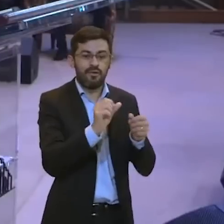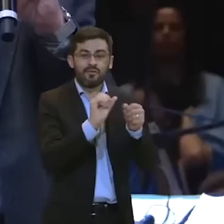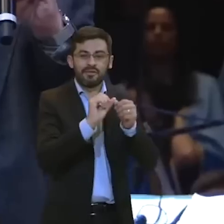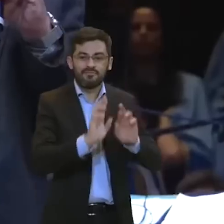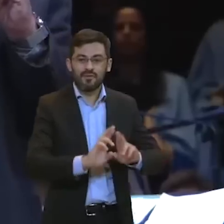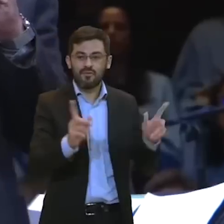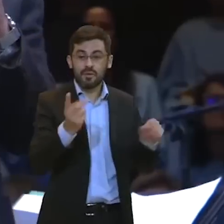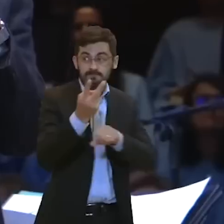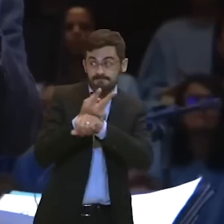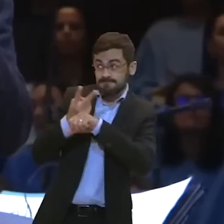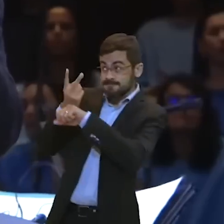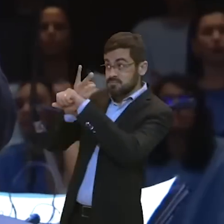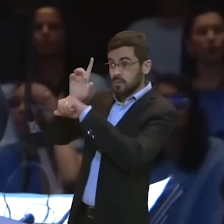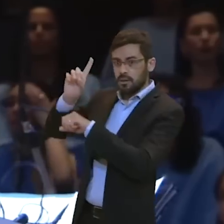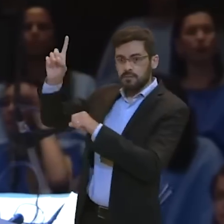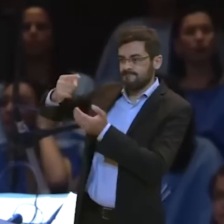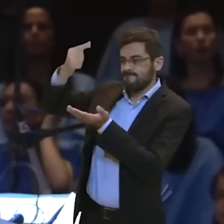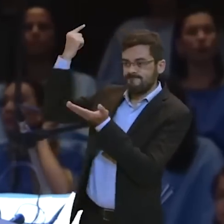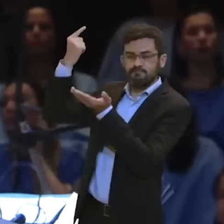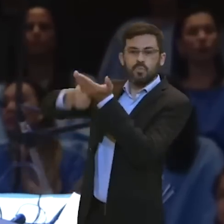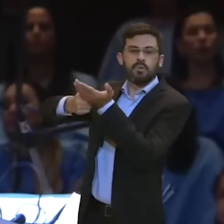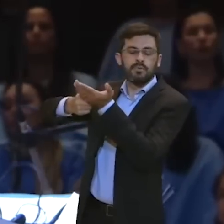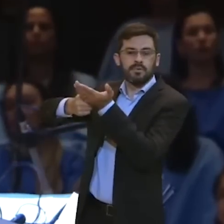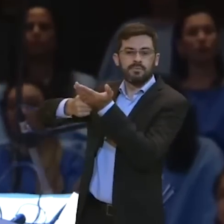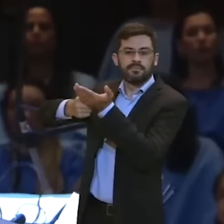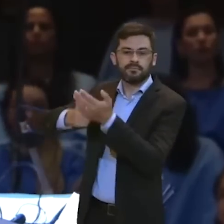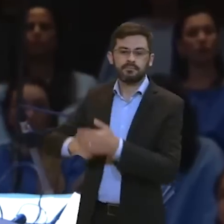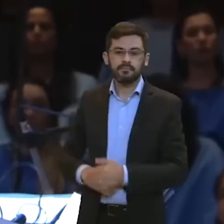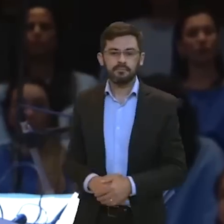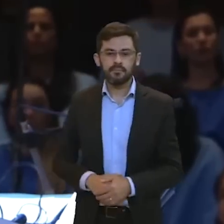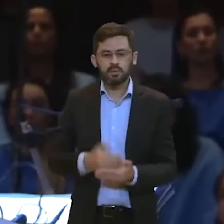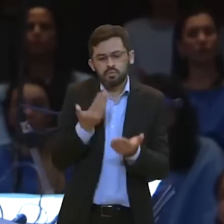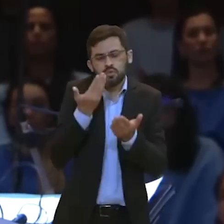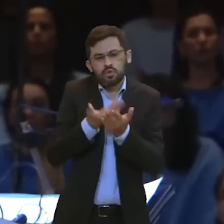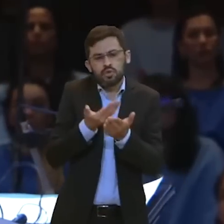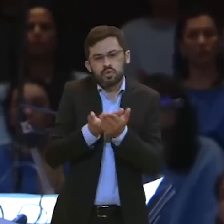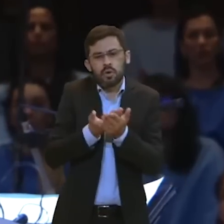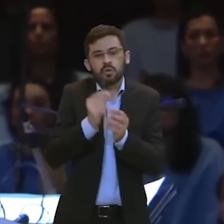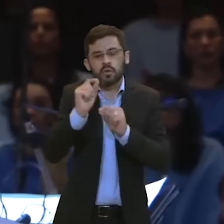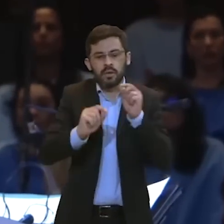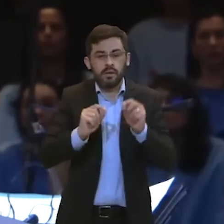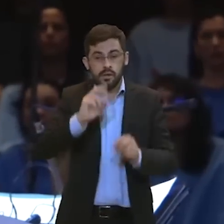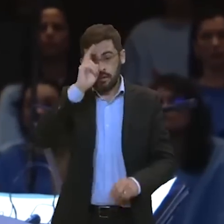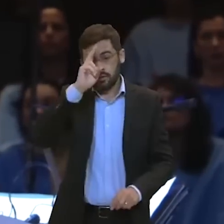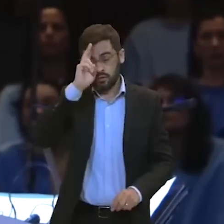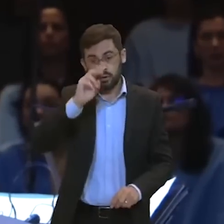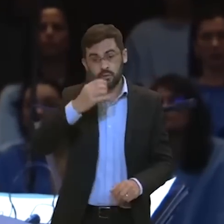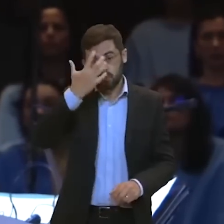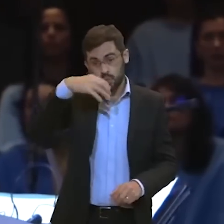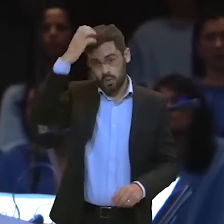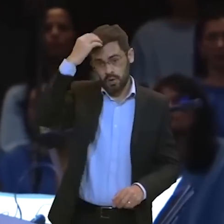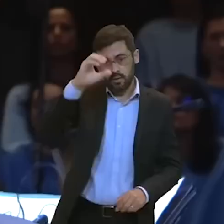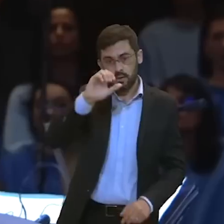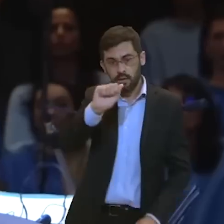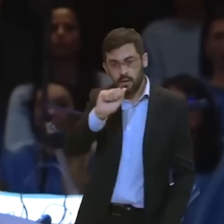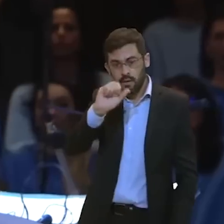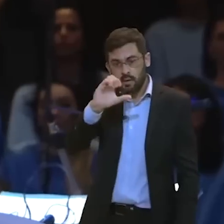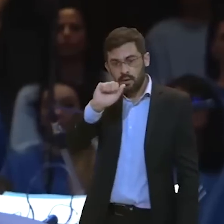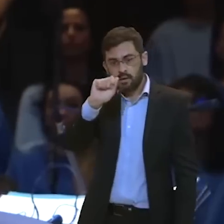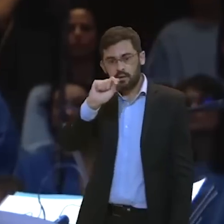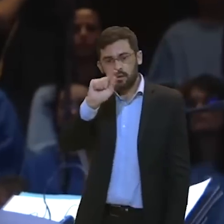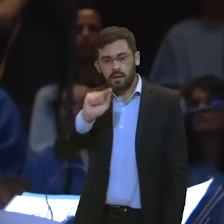esse compromisso com o Senhor. Quando a gente estuda a história do rei Acás, que foi o pai